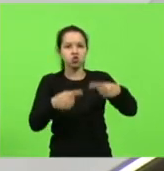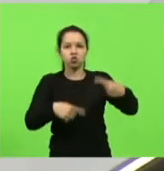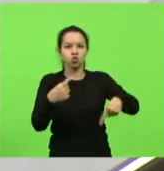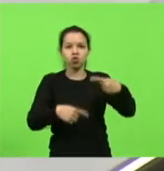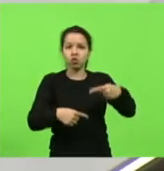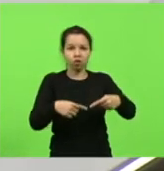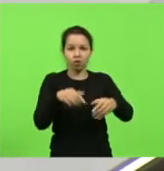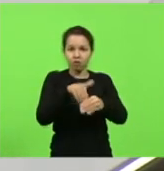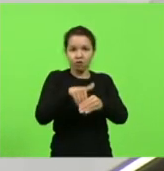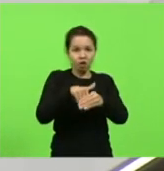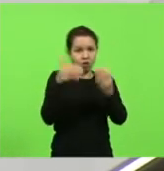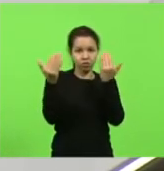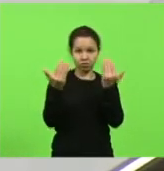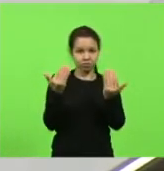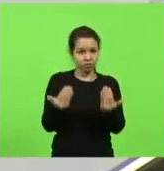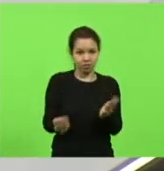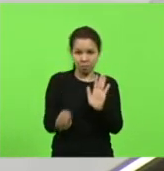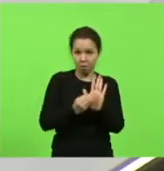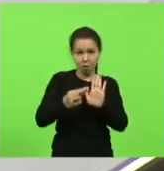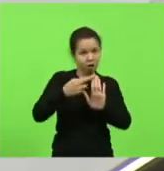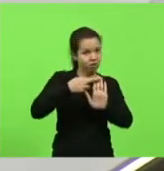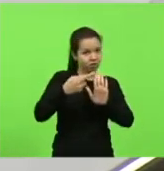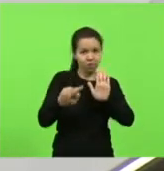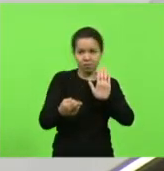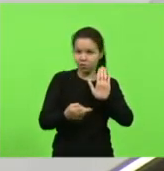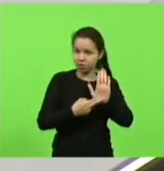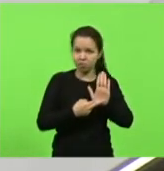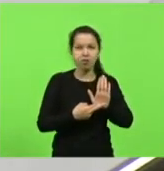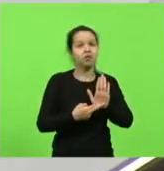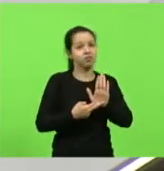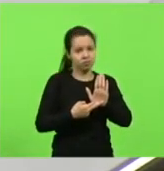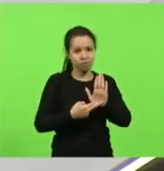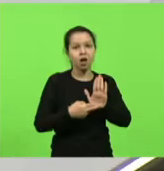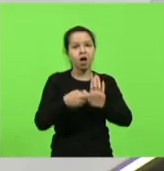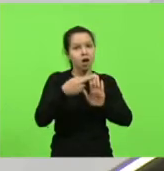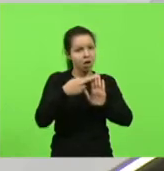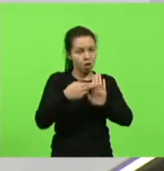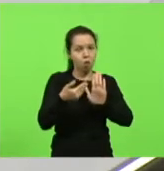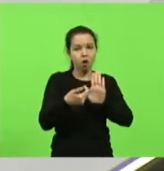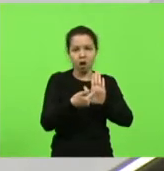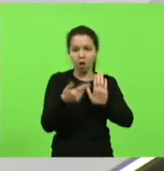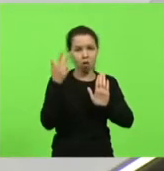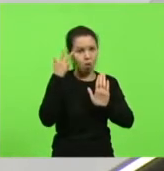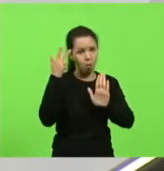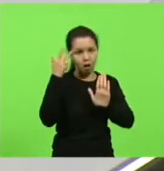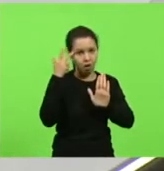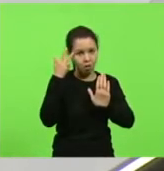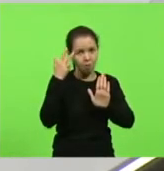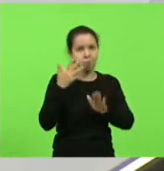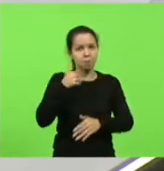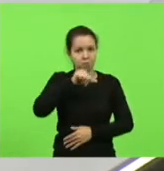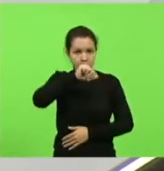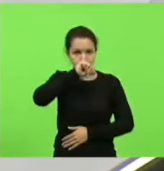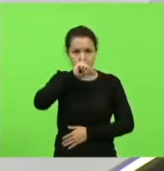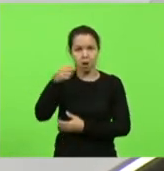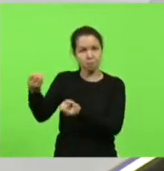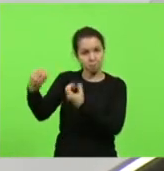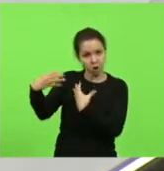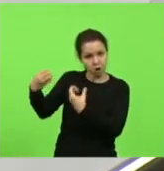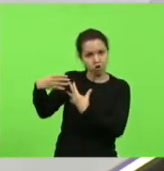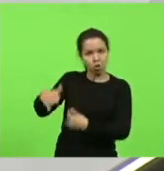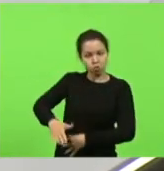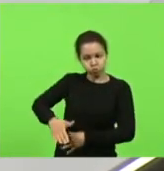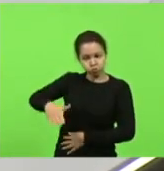vista regimental, um voto de vista absolutamente regular, normal. E minha mãe me ensinou desde cedo a fazer